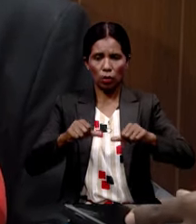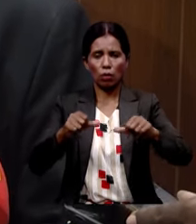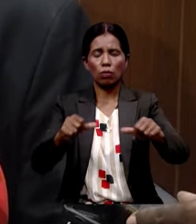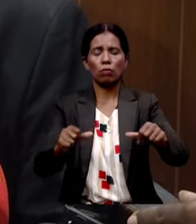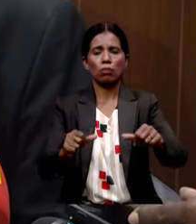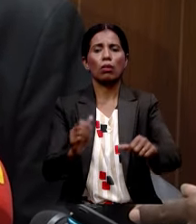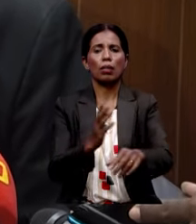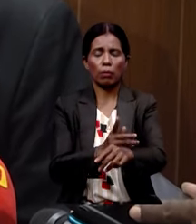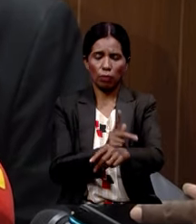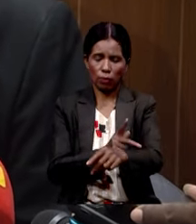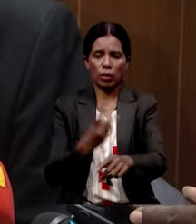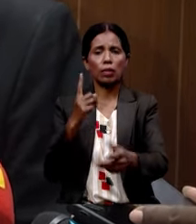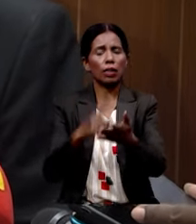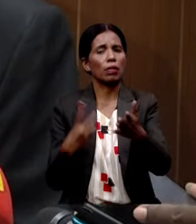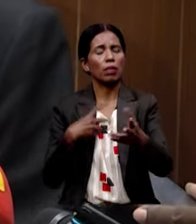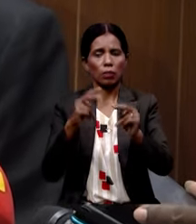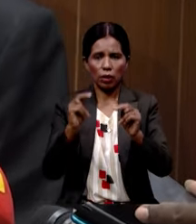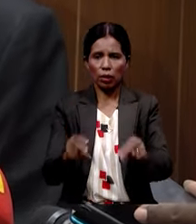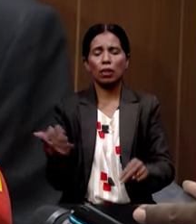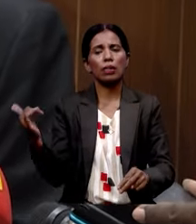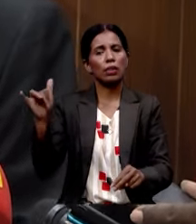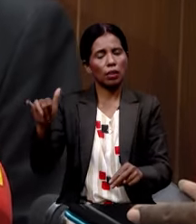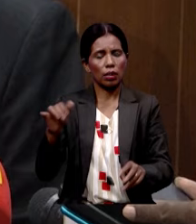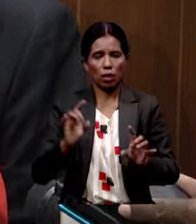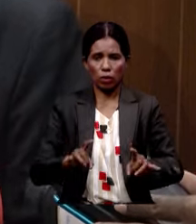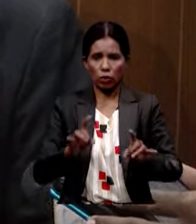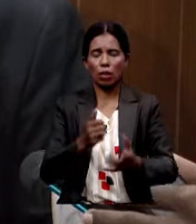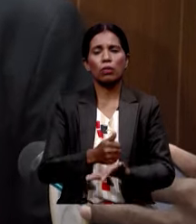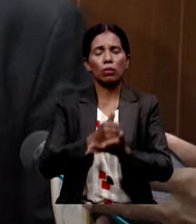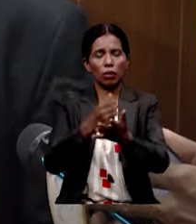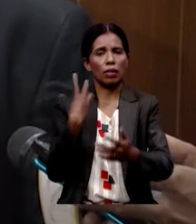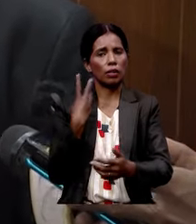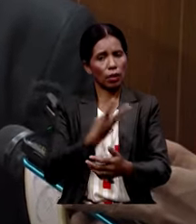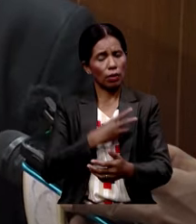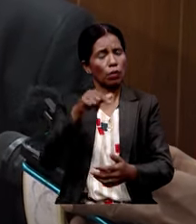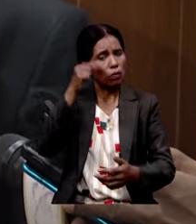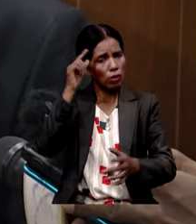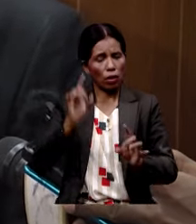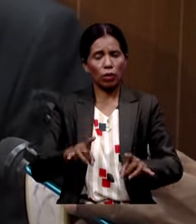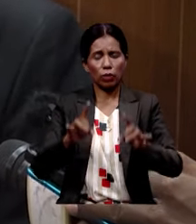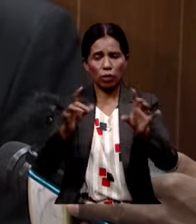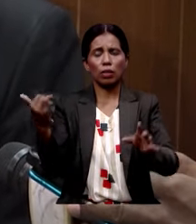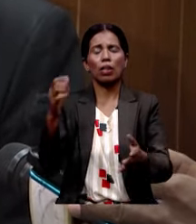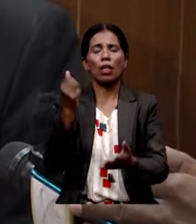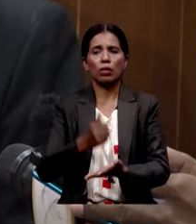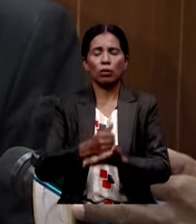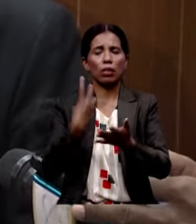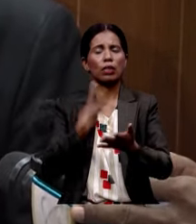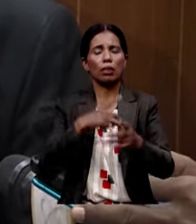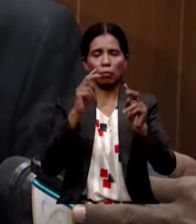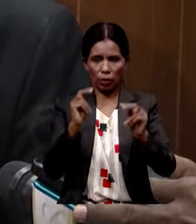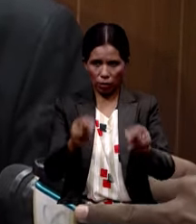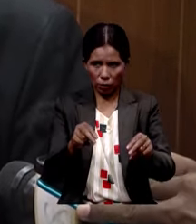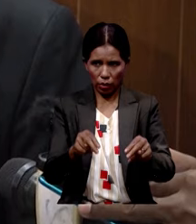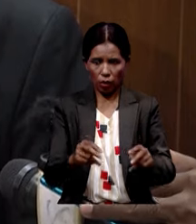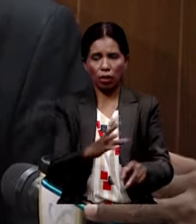ma kita precisa, sira se azura ita. Princípio governo Australia ma, sira se azura de ita e essa ida ma kita precisa.